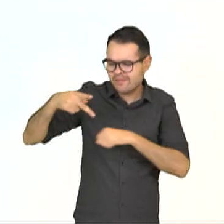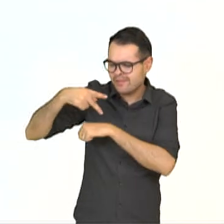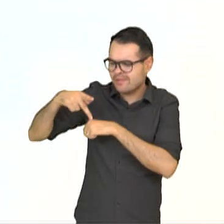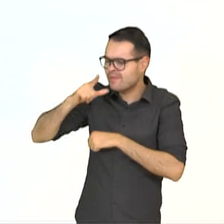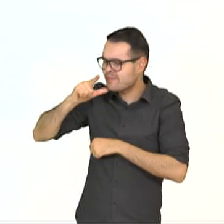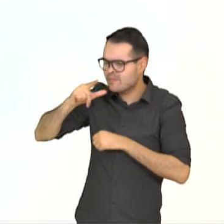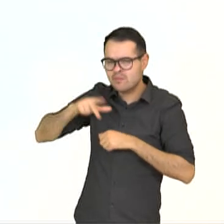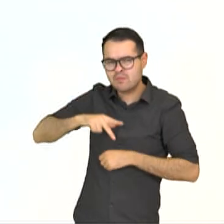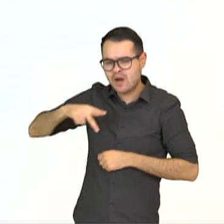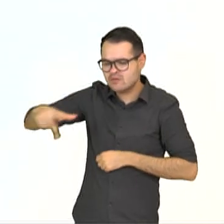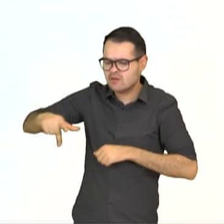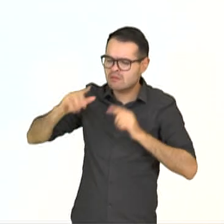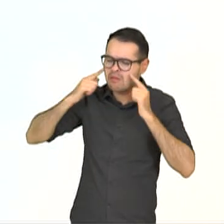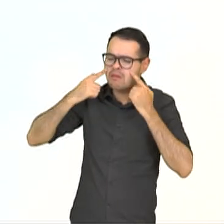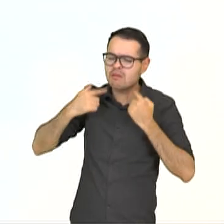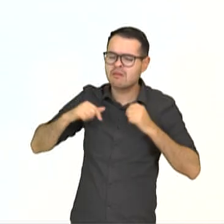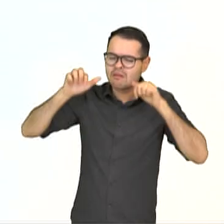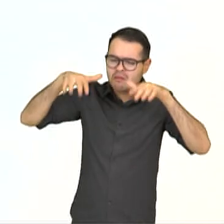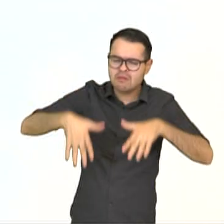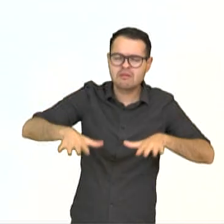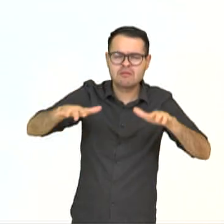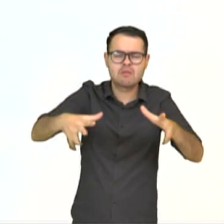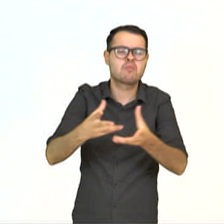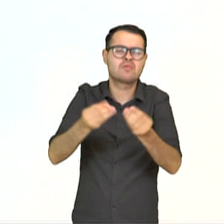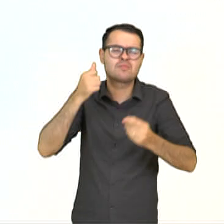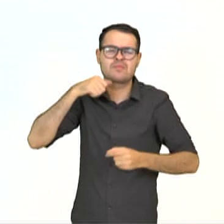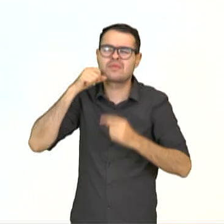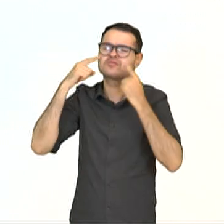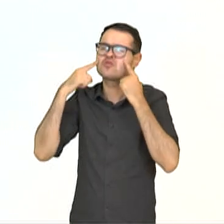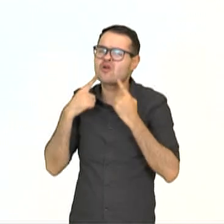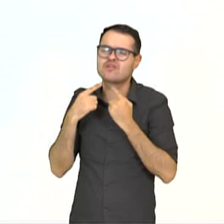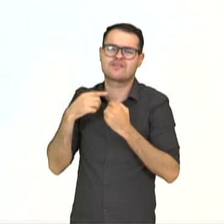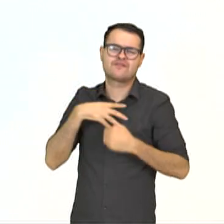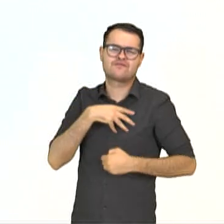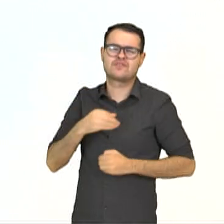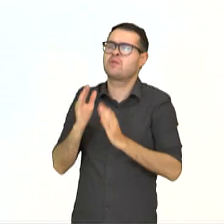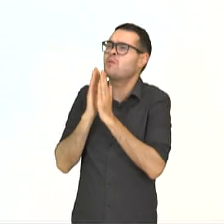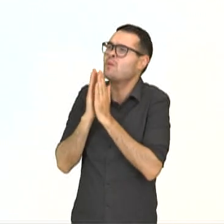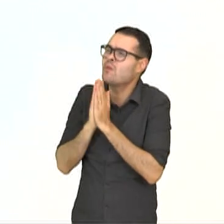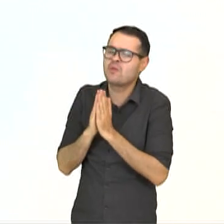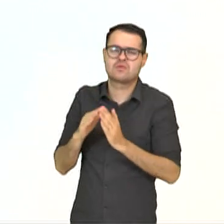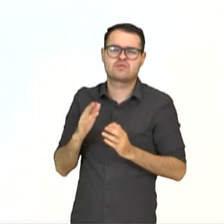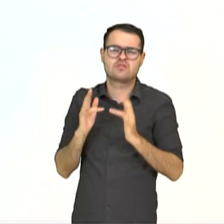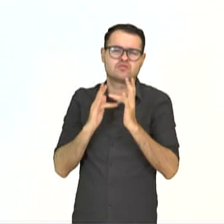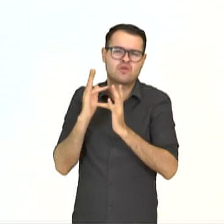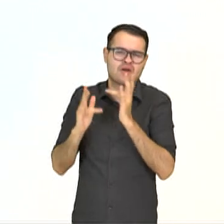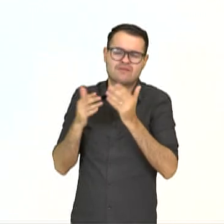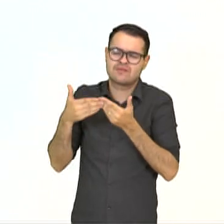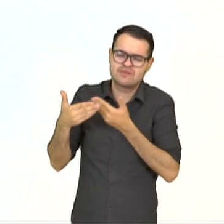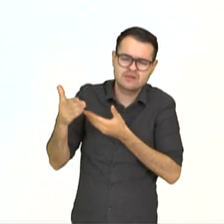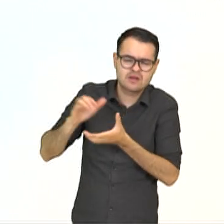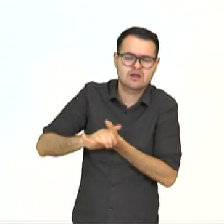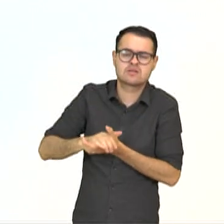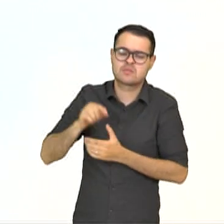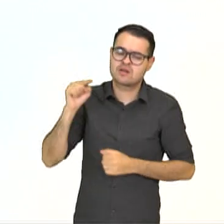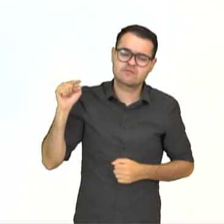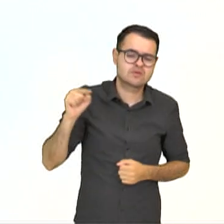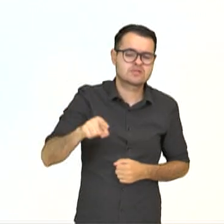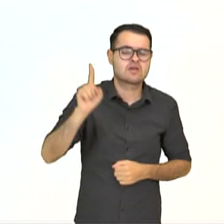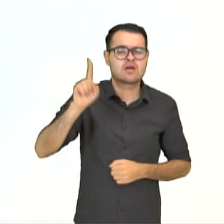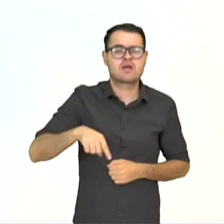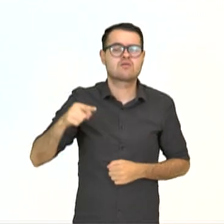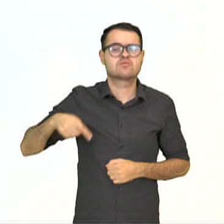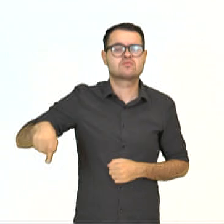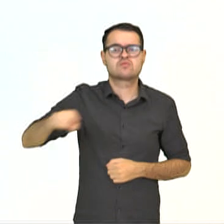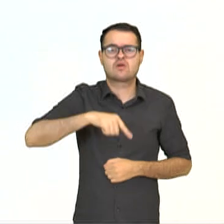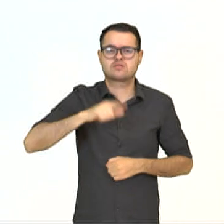te cruzarmos, quantas mães choraram, quantos filhos em vão rezaram, quantas noivas ficaram por casar, para que tu fosses nosso,